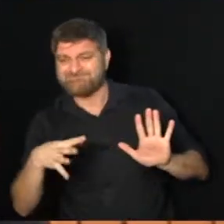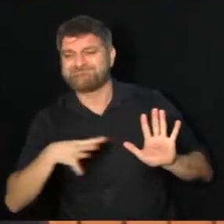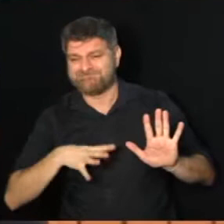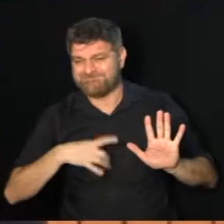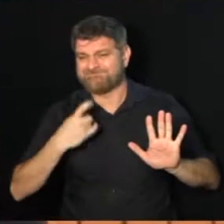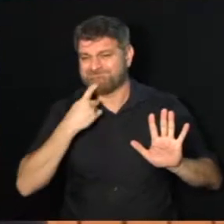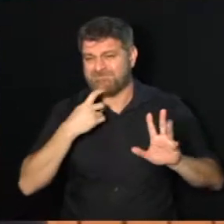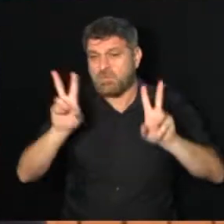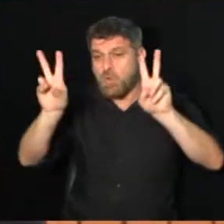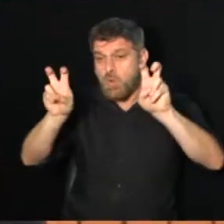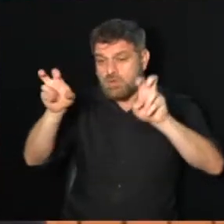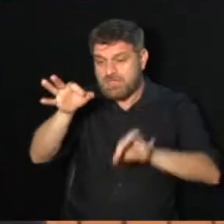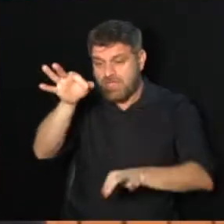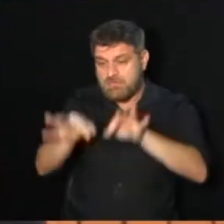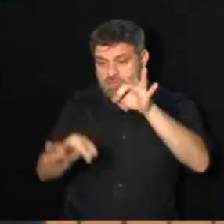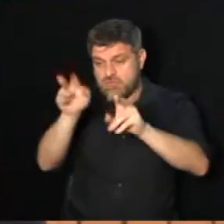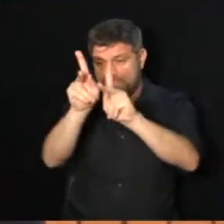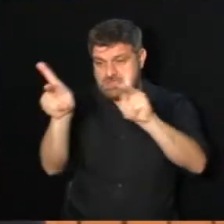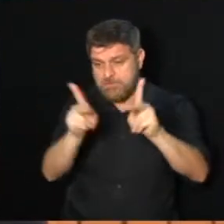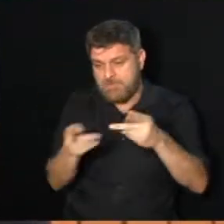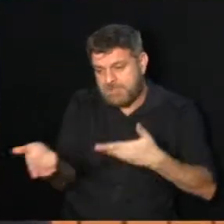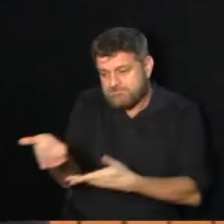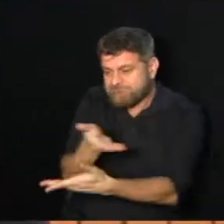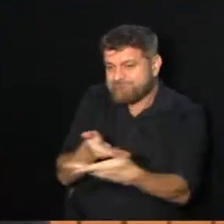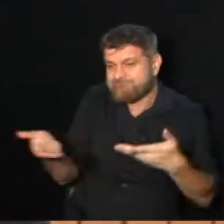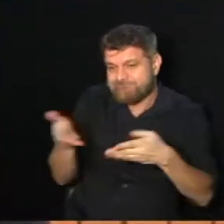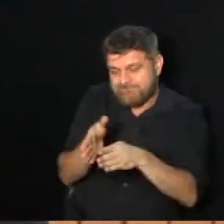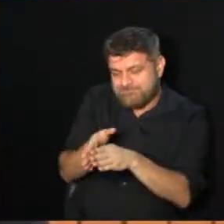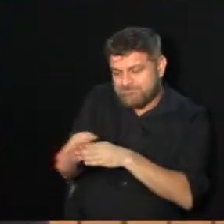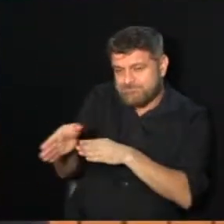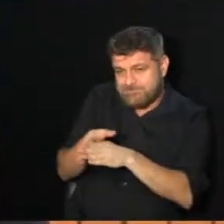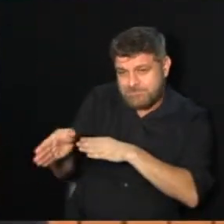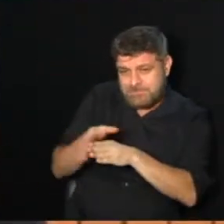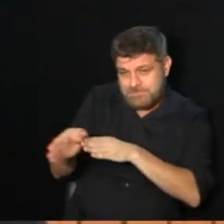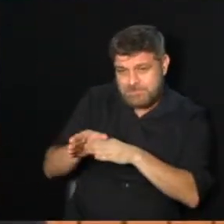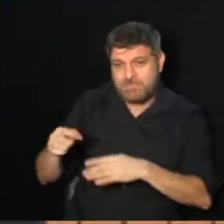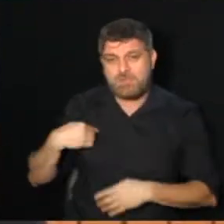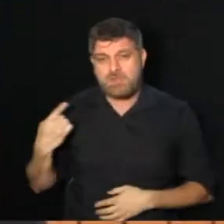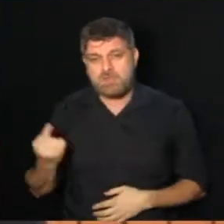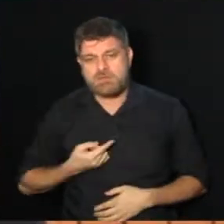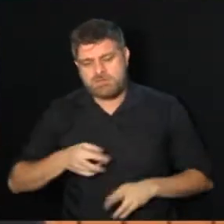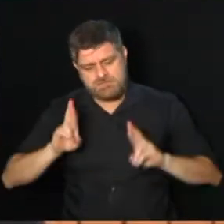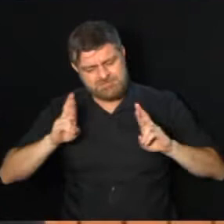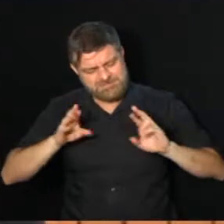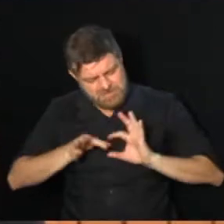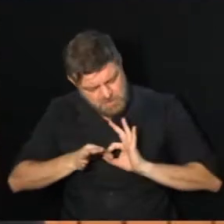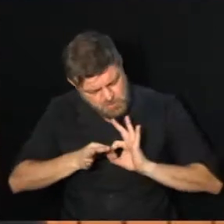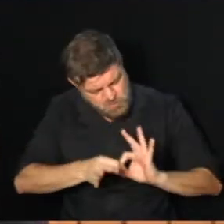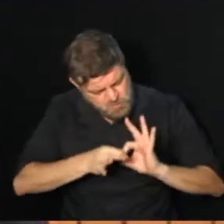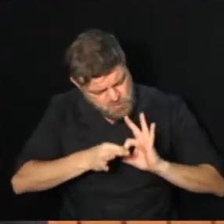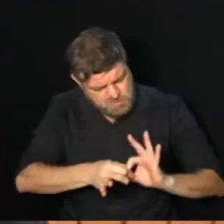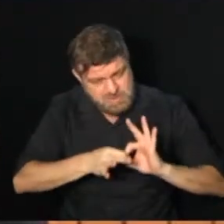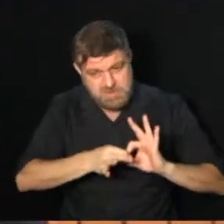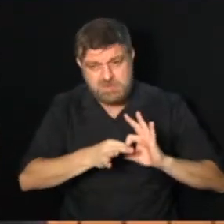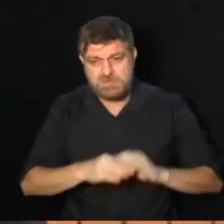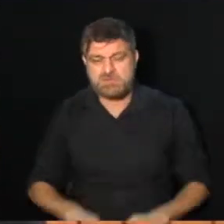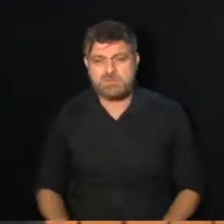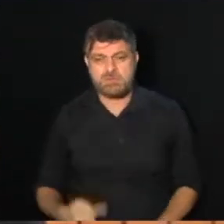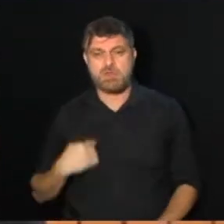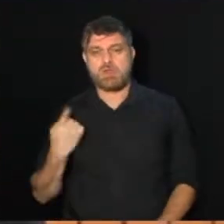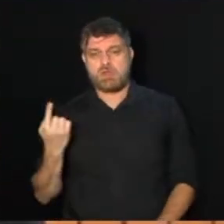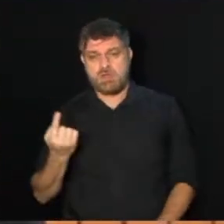sobre justiça restaurativa, porque, embora nós estejamos todos unidos aqui nesse projeto, nós